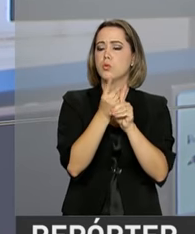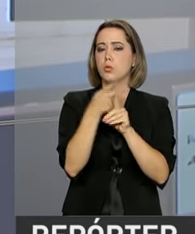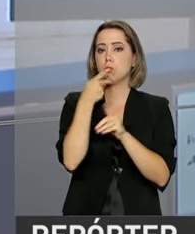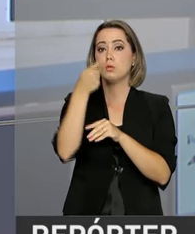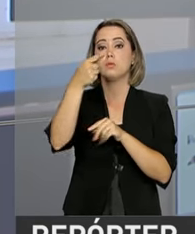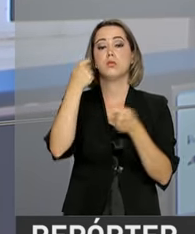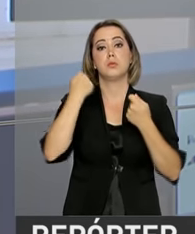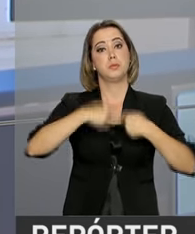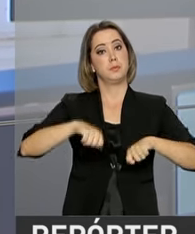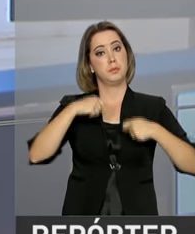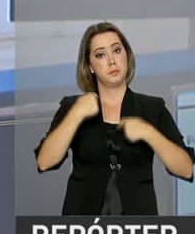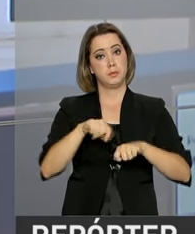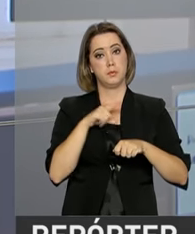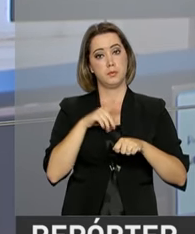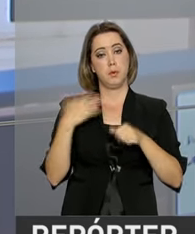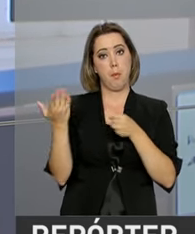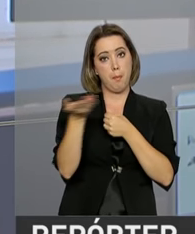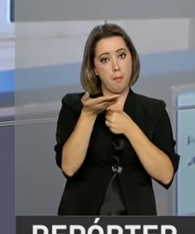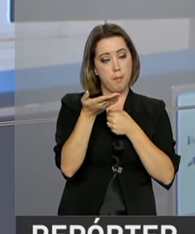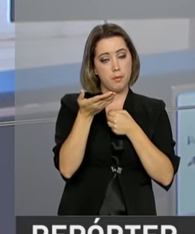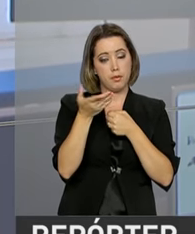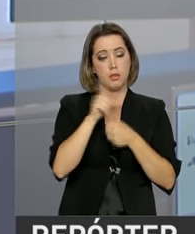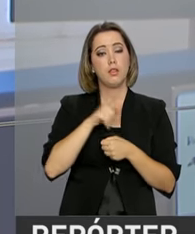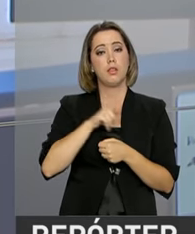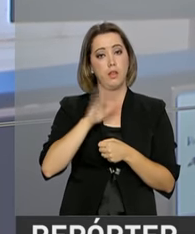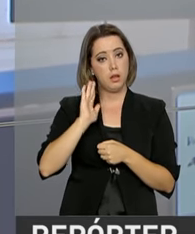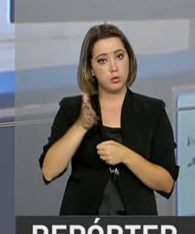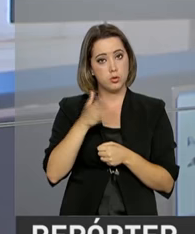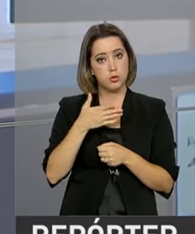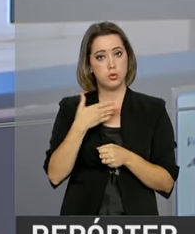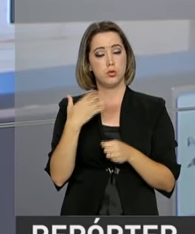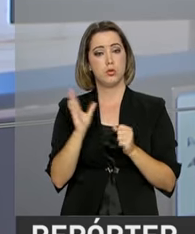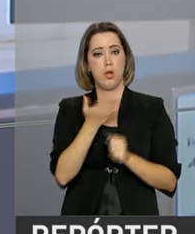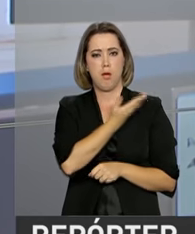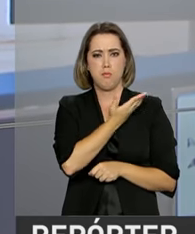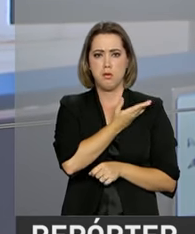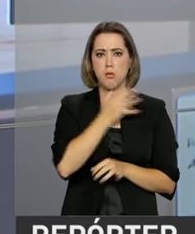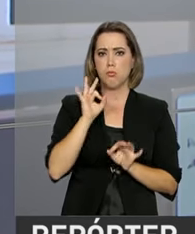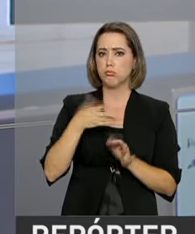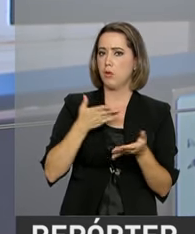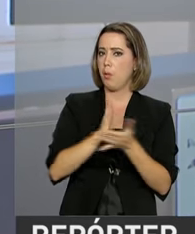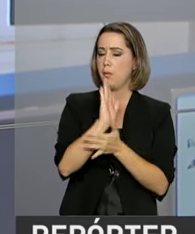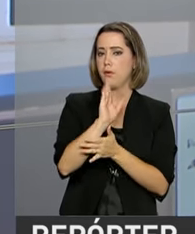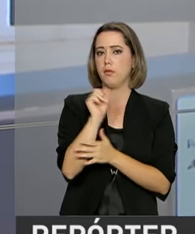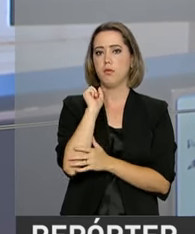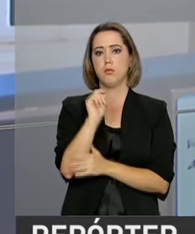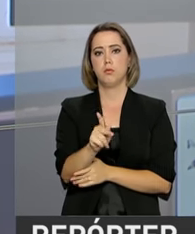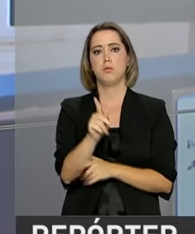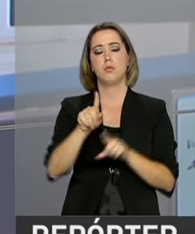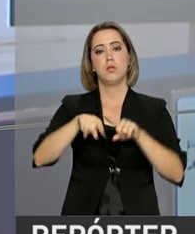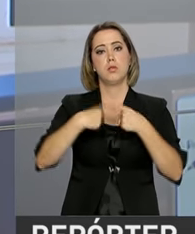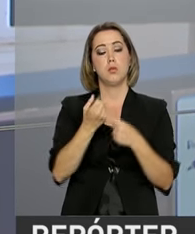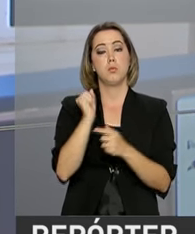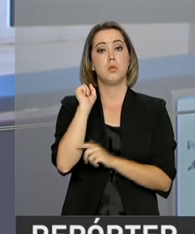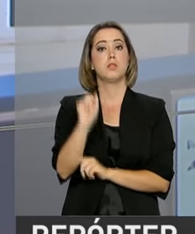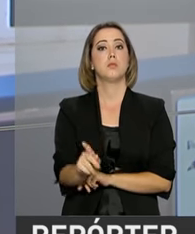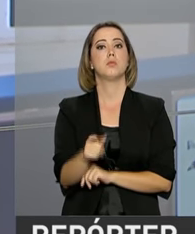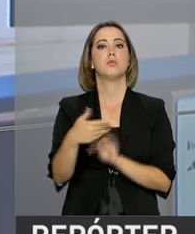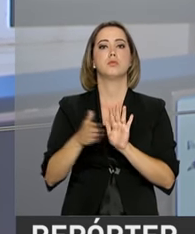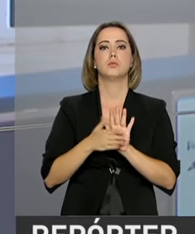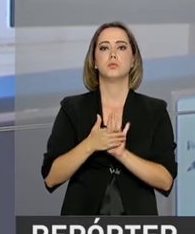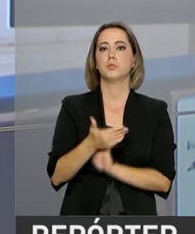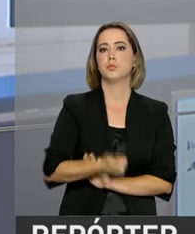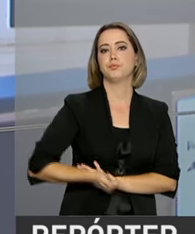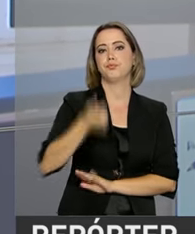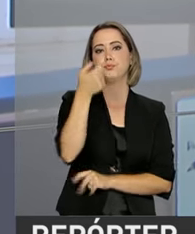afirmou que o governo tem base parlamentar para aprovar a reforma da Previdência e que a aprovação da proposta vai